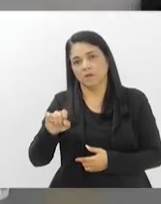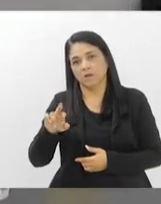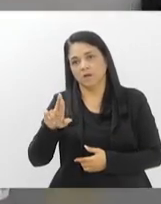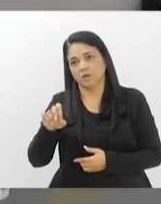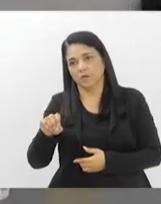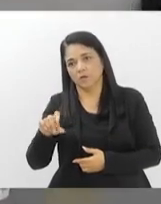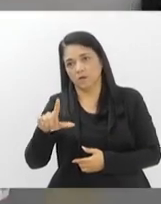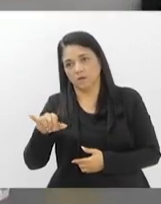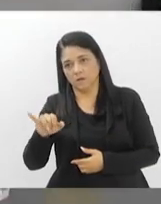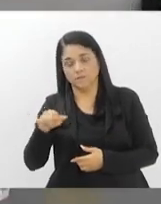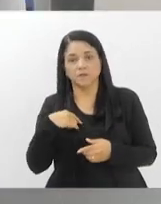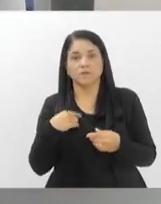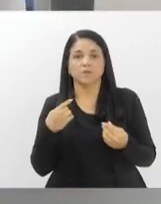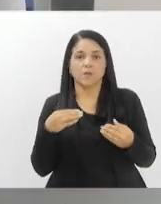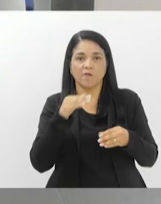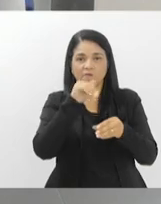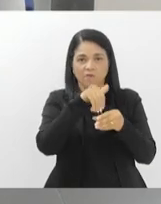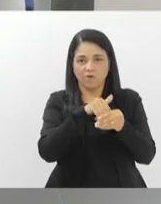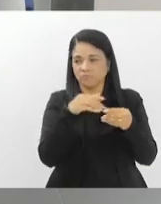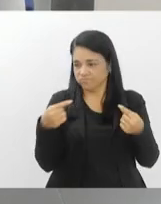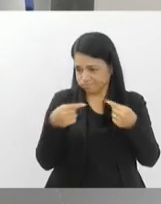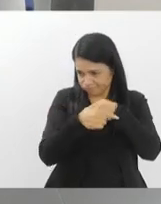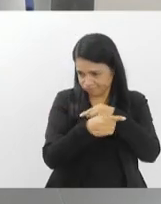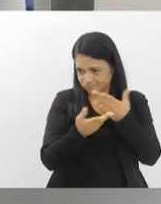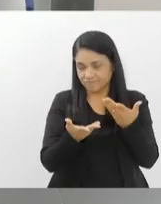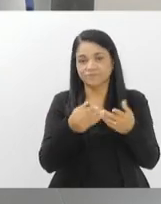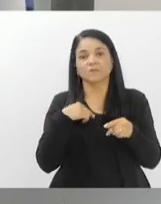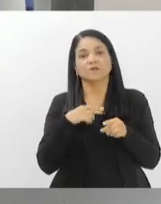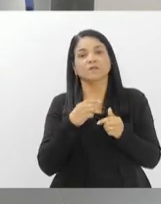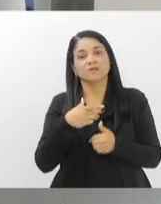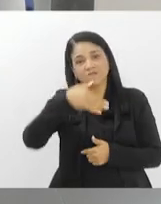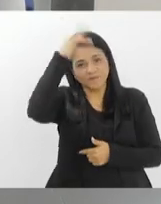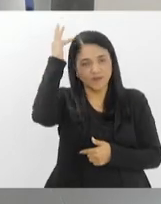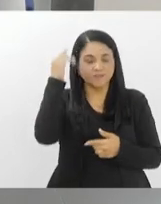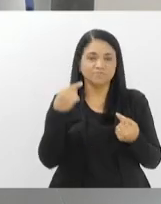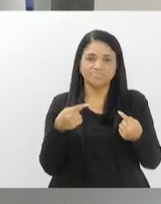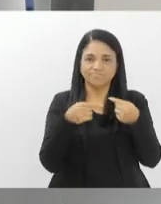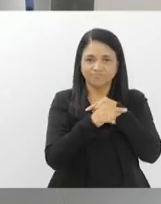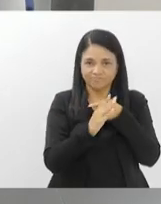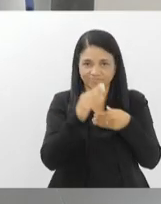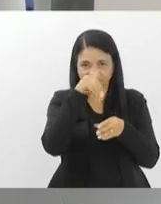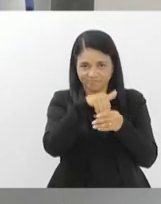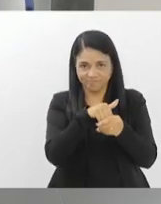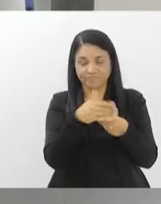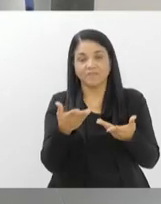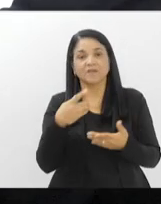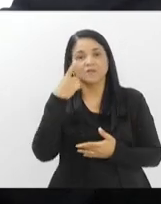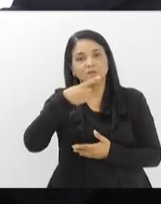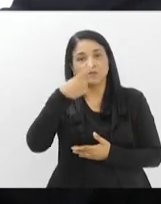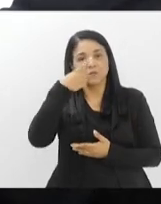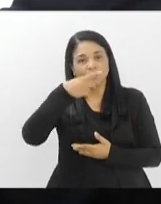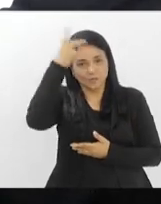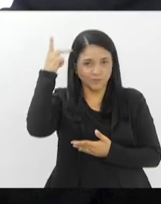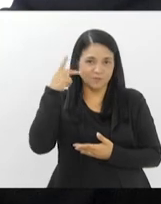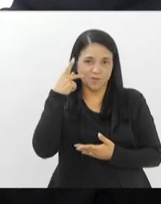acompanhando a divergência, Carlos Mink. Como vota deputado Fred Pacheco? Acompanho a divergência. Como vota deputado Luiz Paulo?